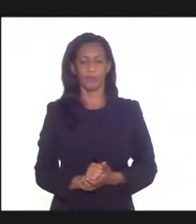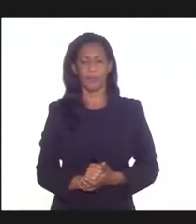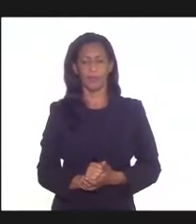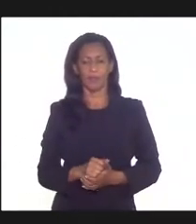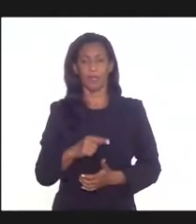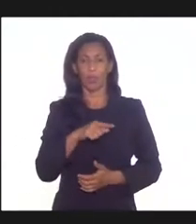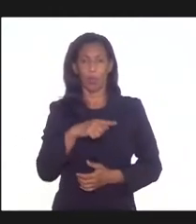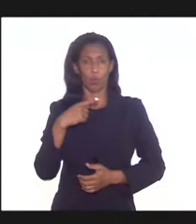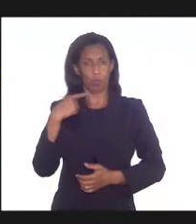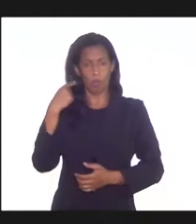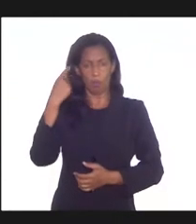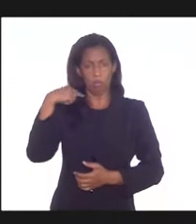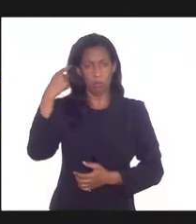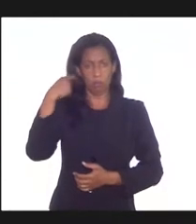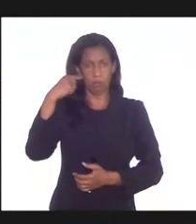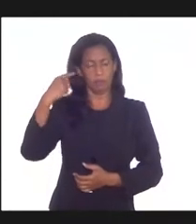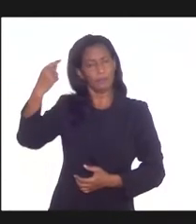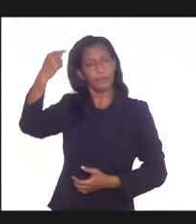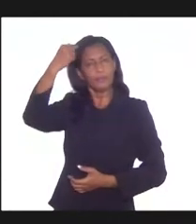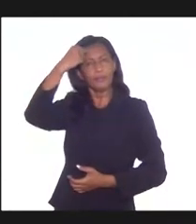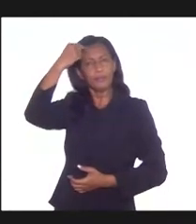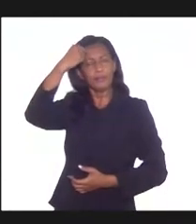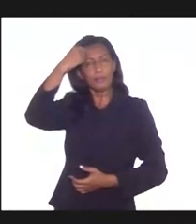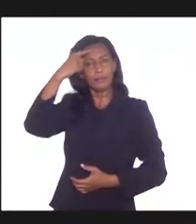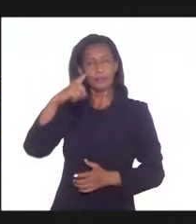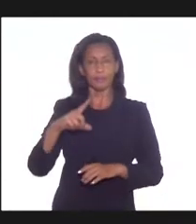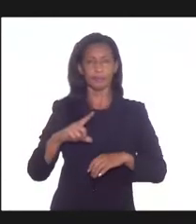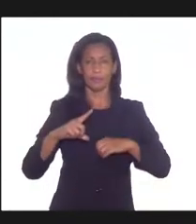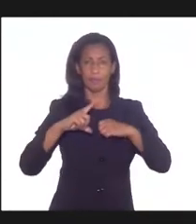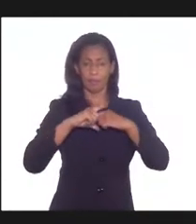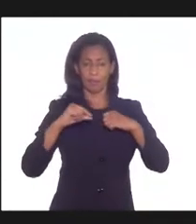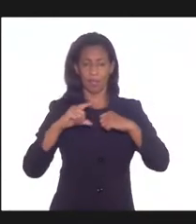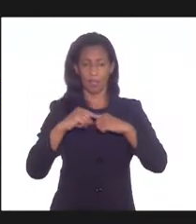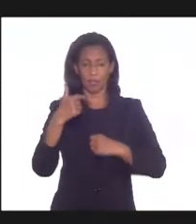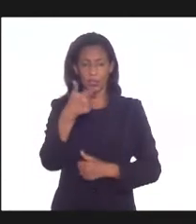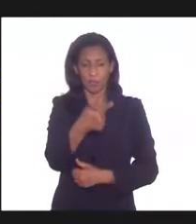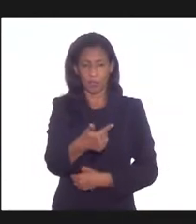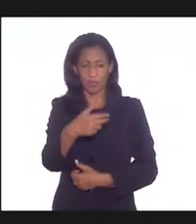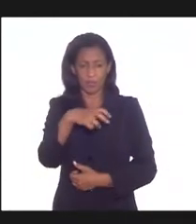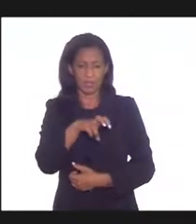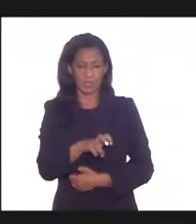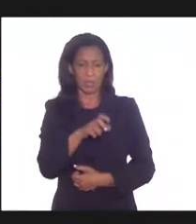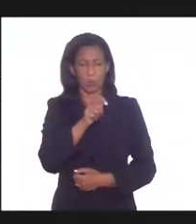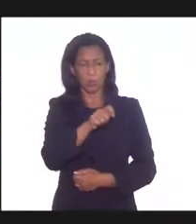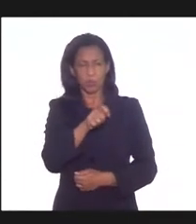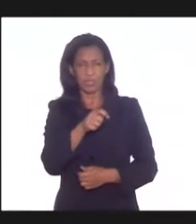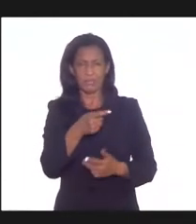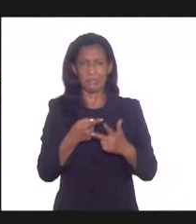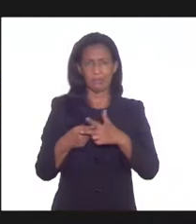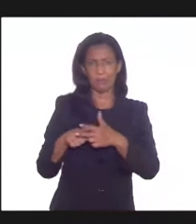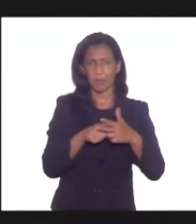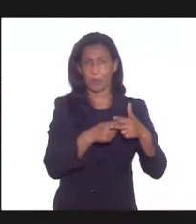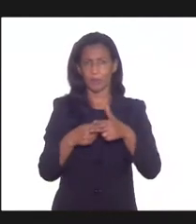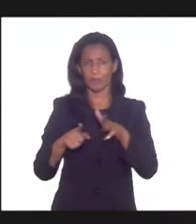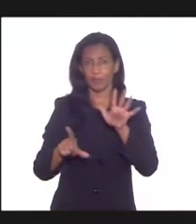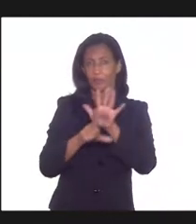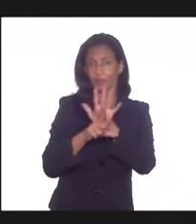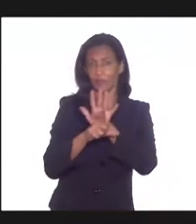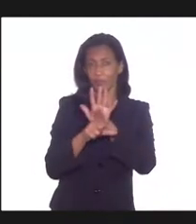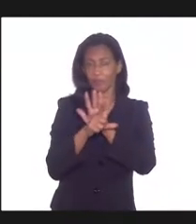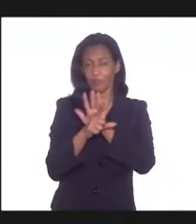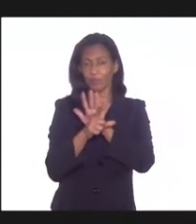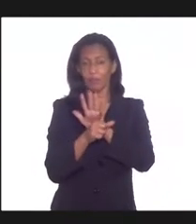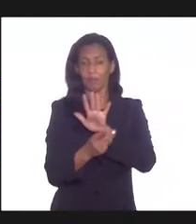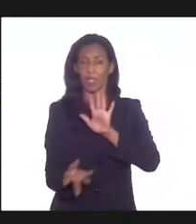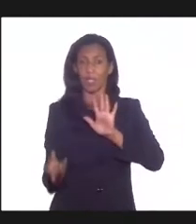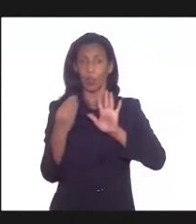os parlamentares já pensaram que esse tipo, o artigo 25, iria de alguma maneira ser maculado por legislações e